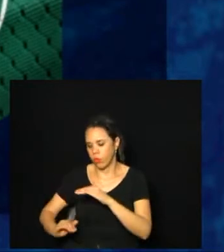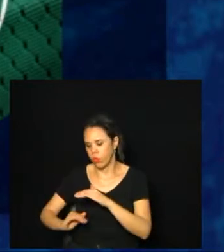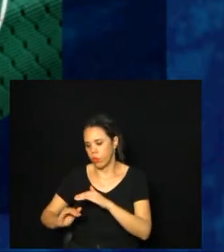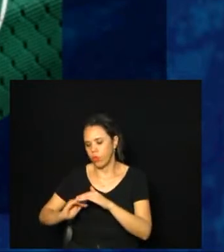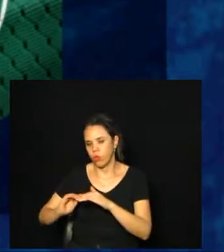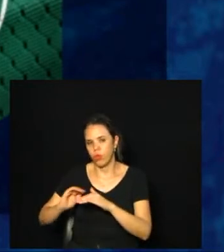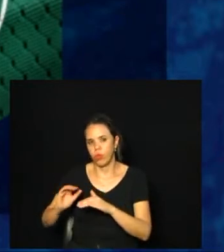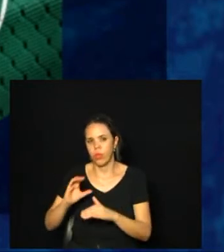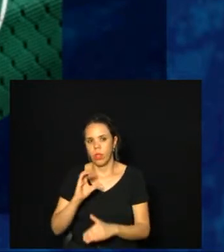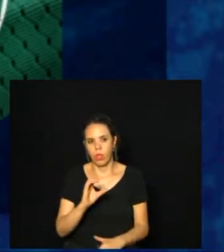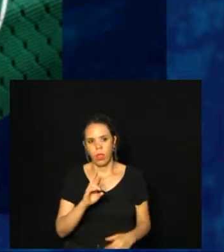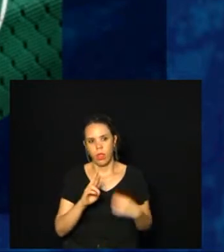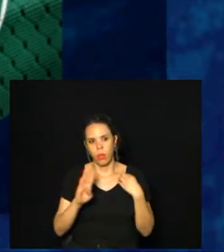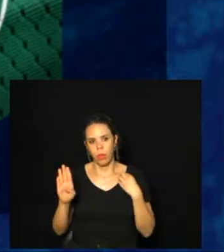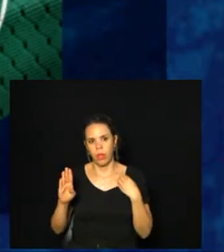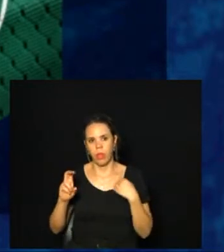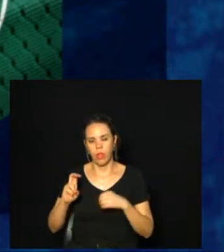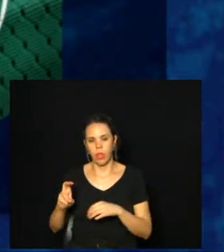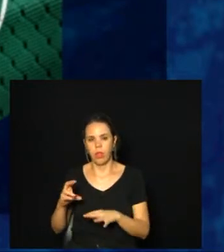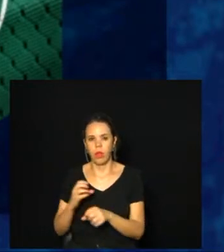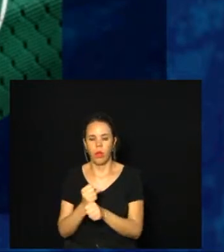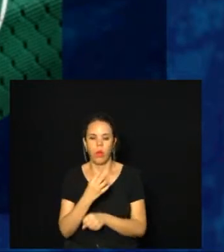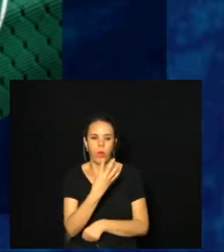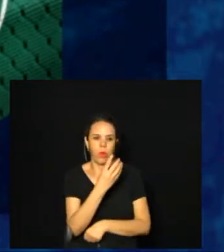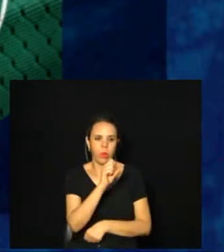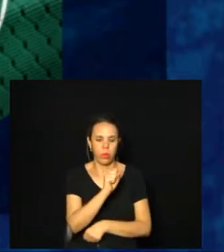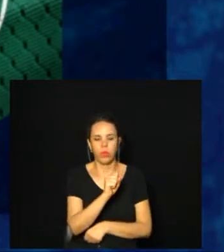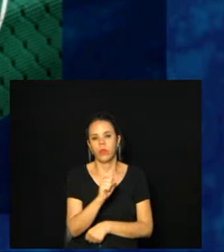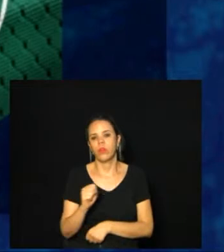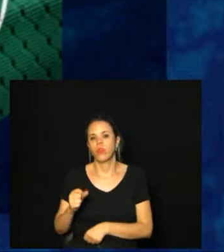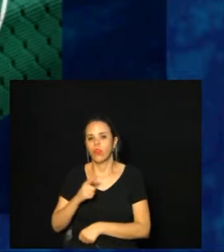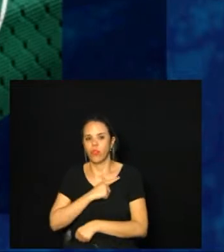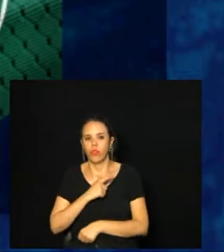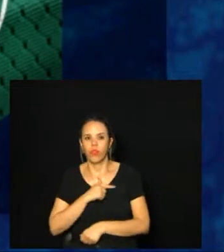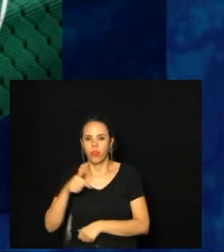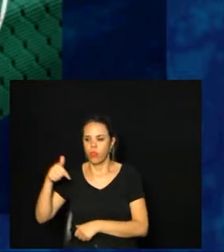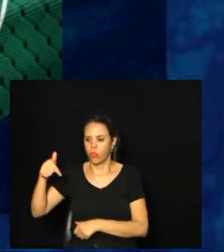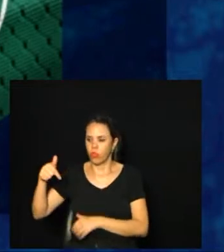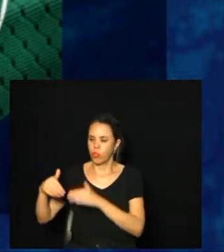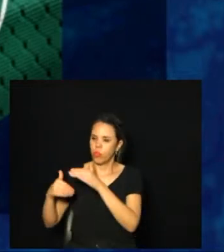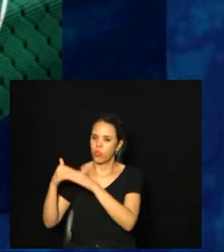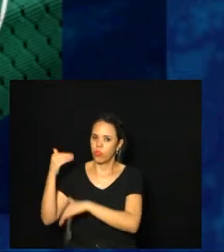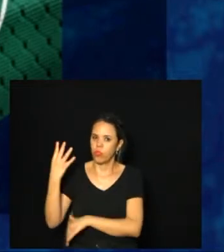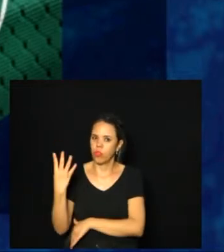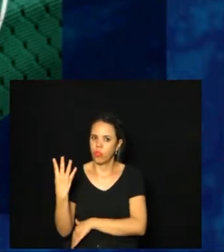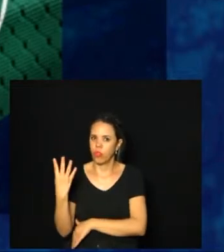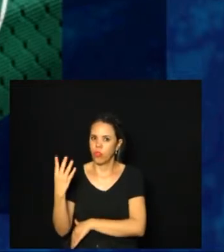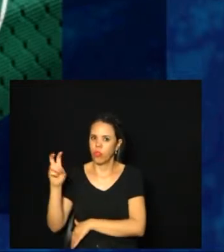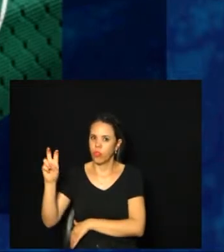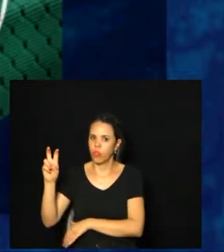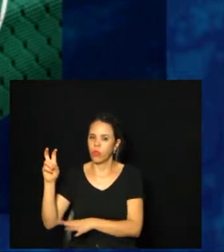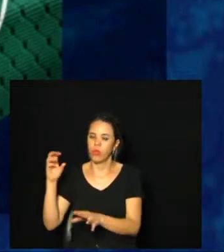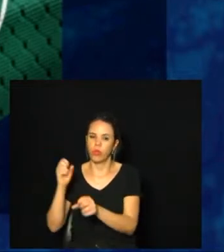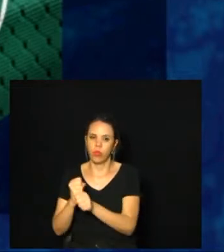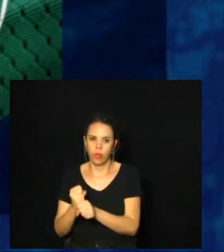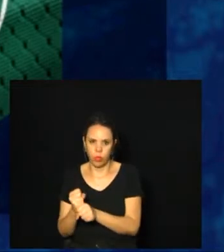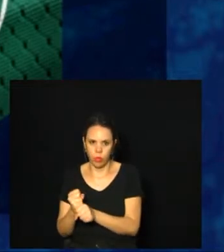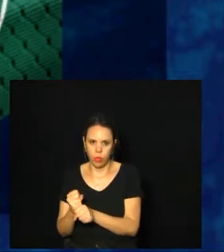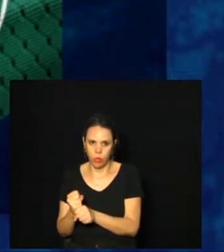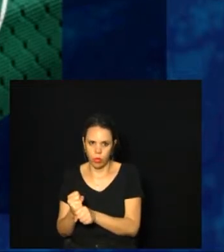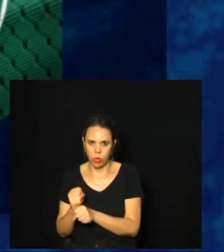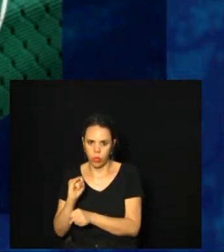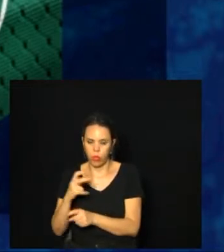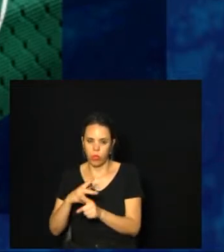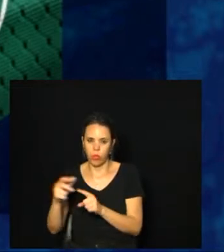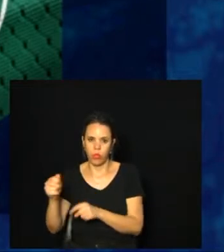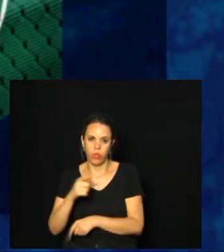O CRB é o quinto colocado com 48 pontos e o Guarani é o sétimo colocado com 45 pontos. Se o Bugre